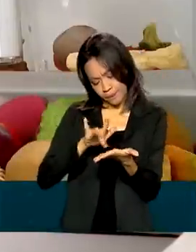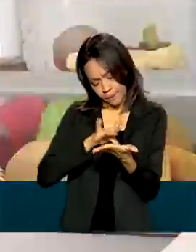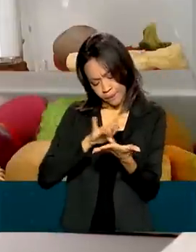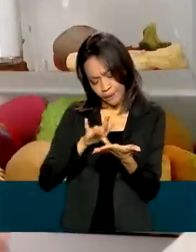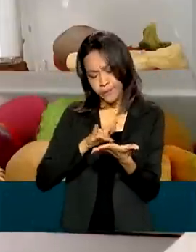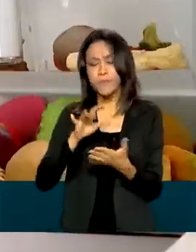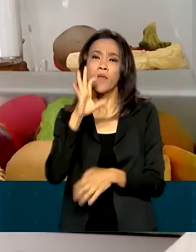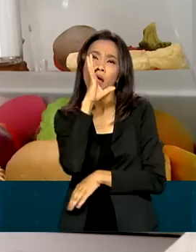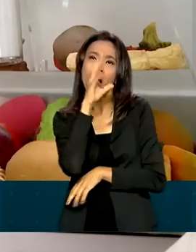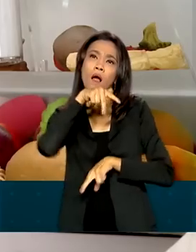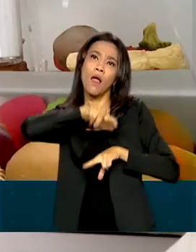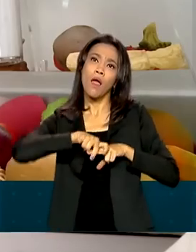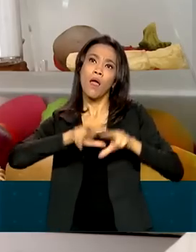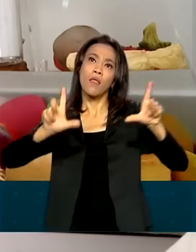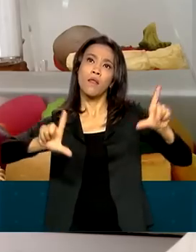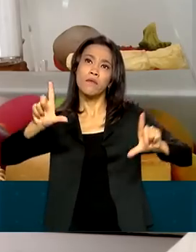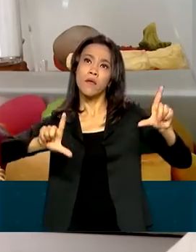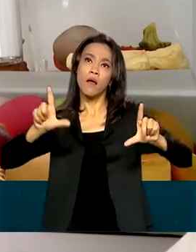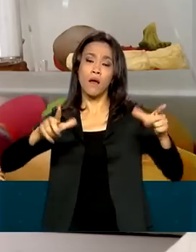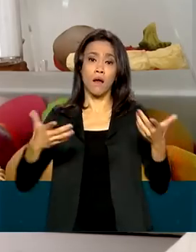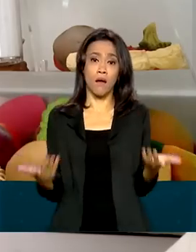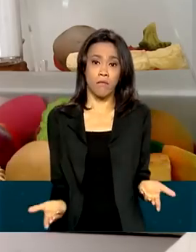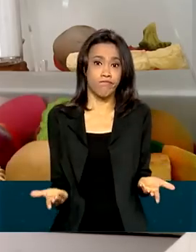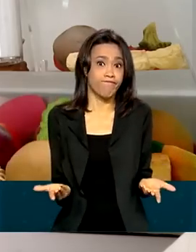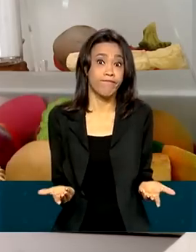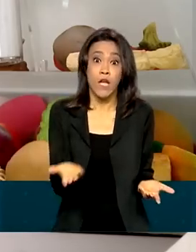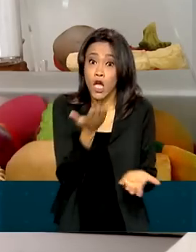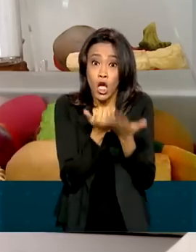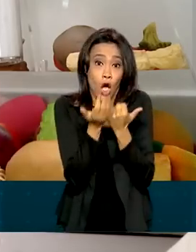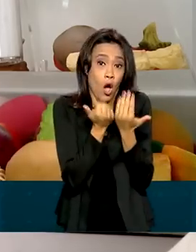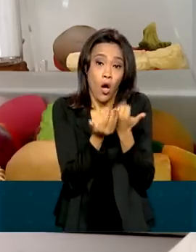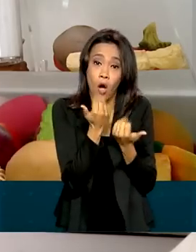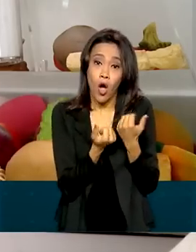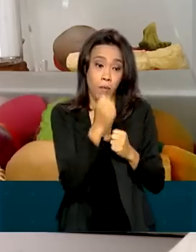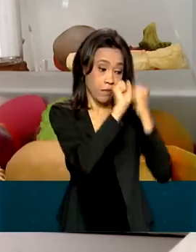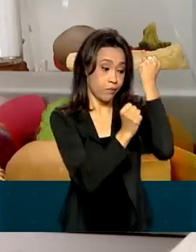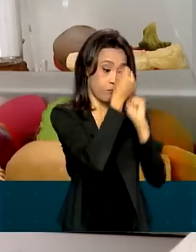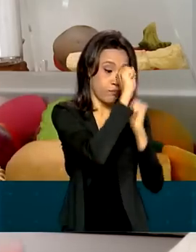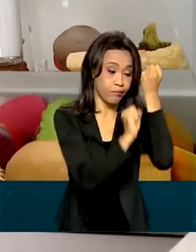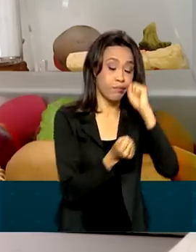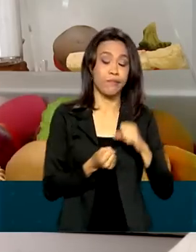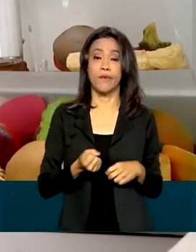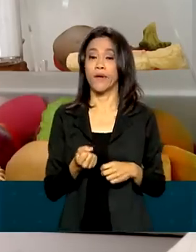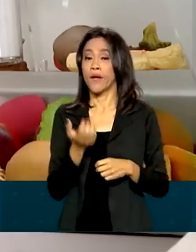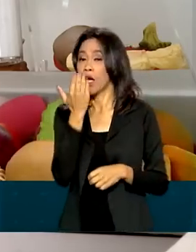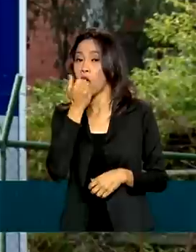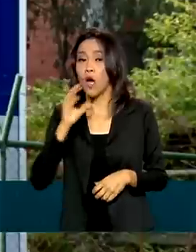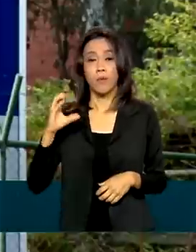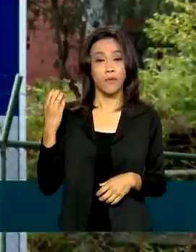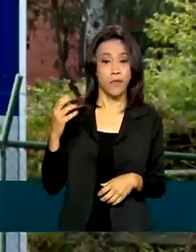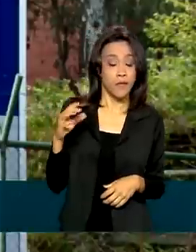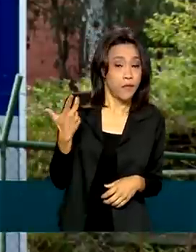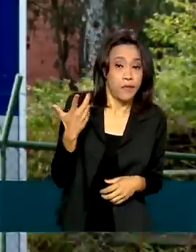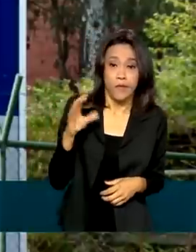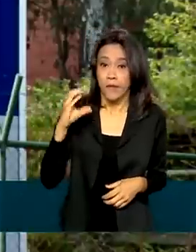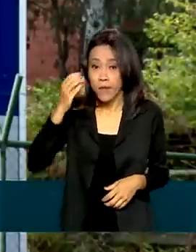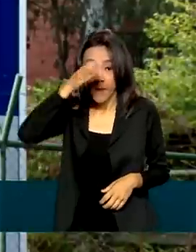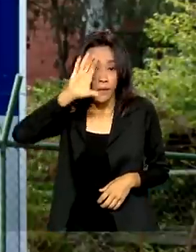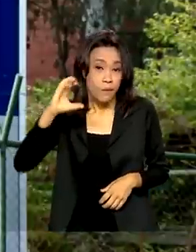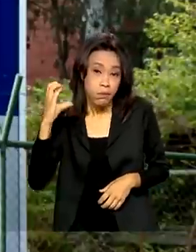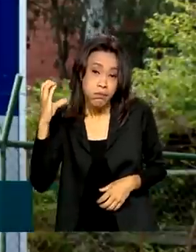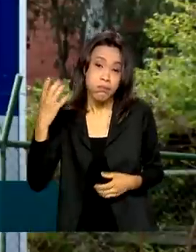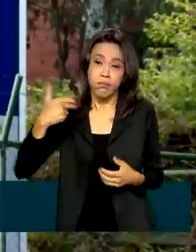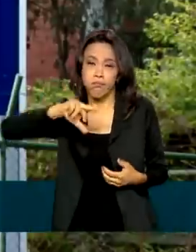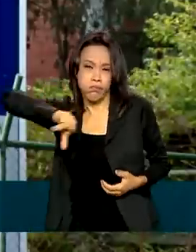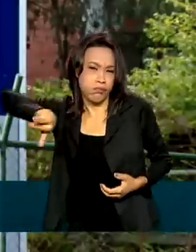TV. Crianças que consomem muitos alimentos industrializados, refrigerantes, muito rico em açúcar. A Política Nacional